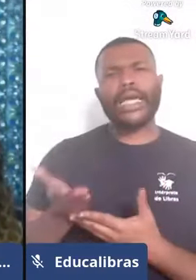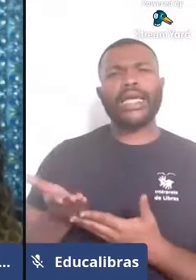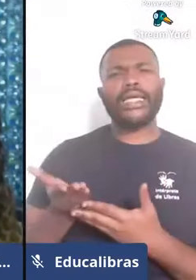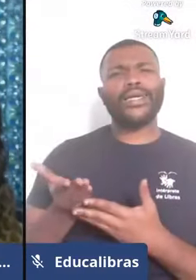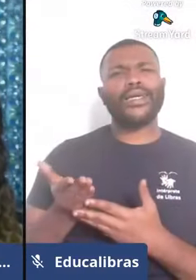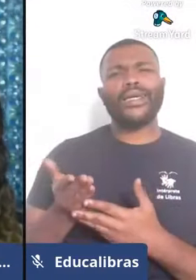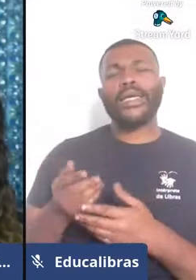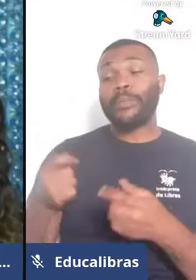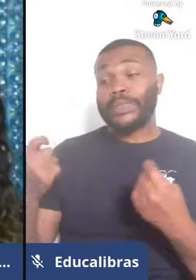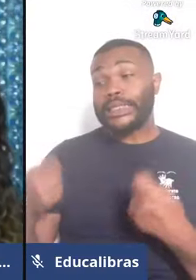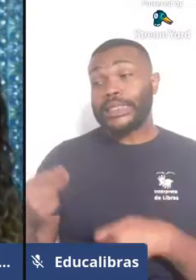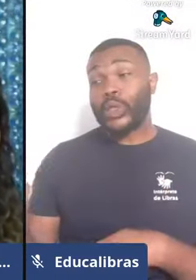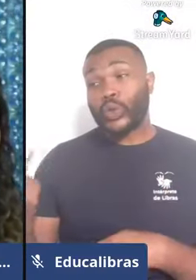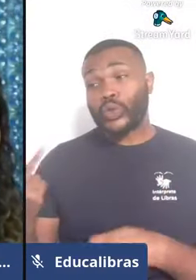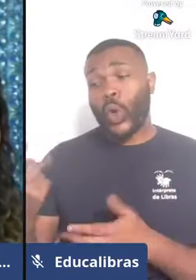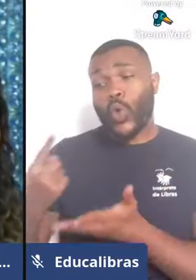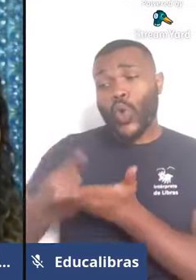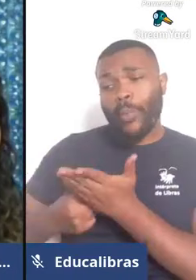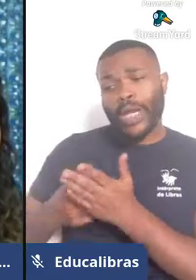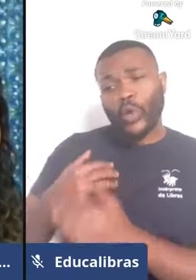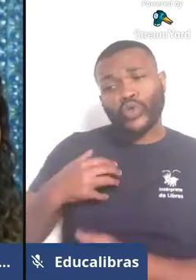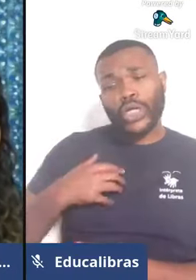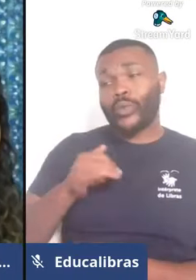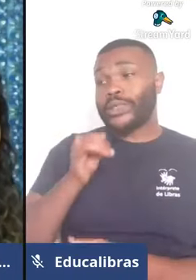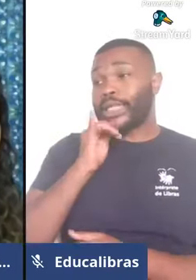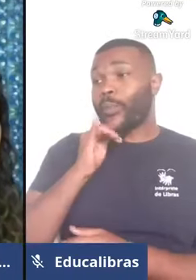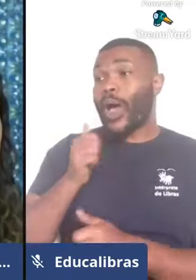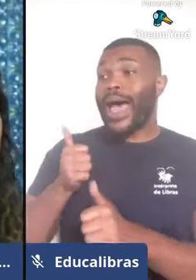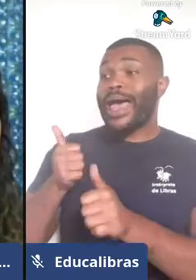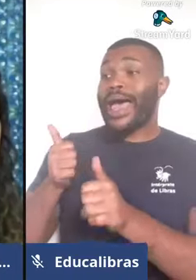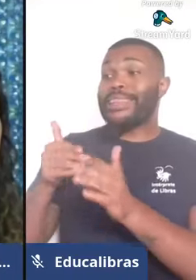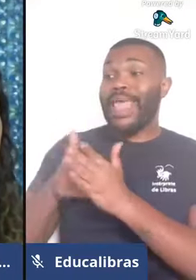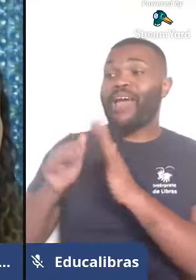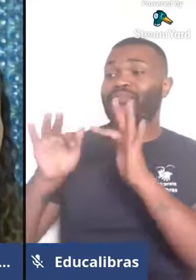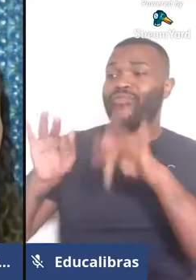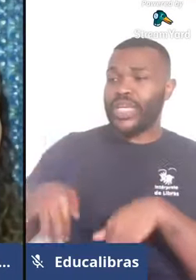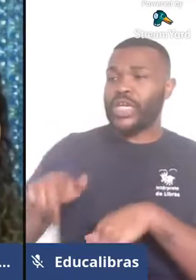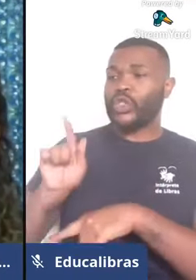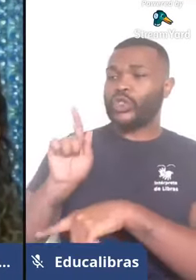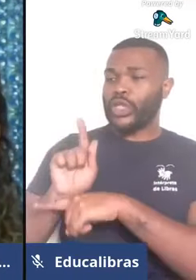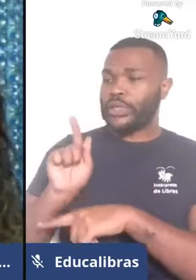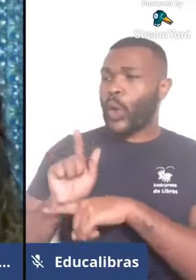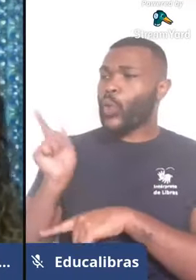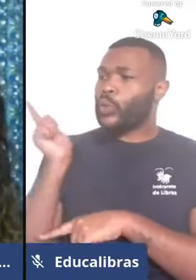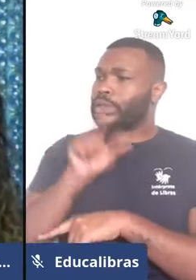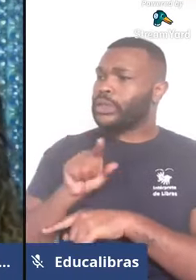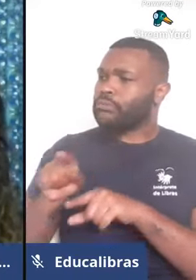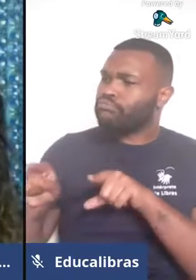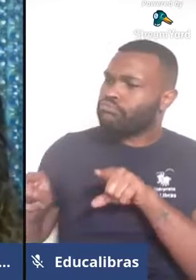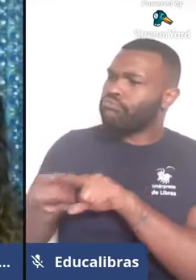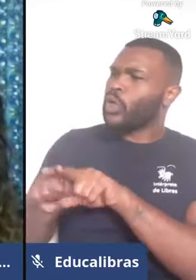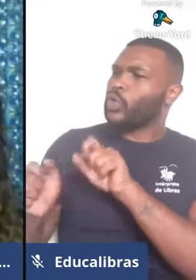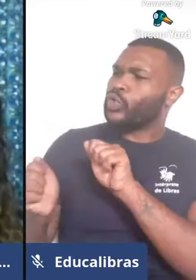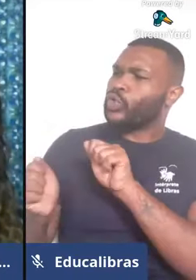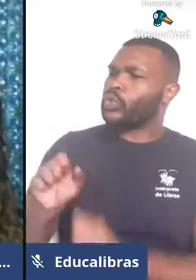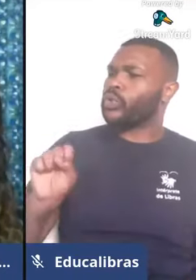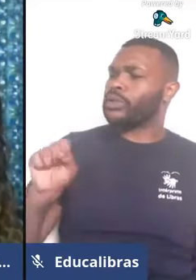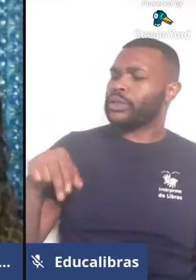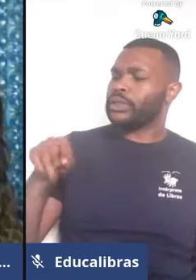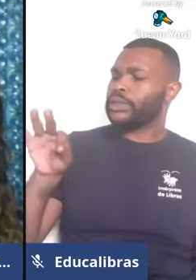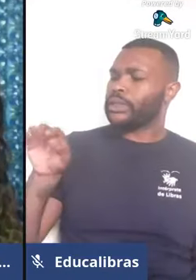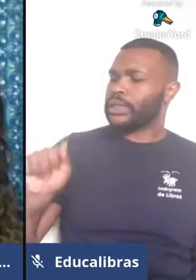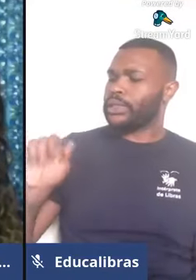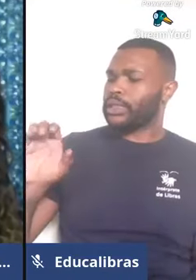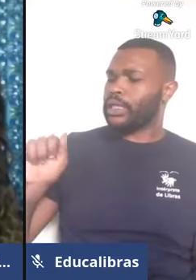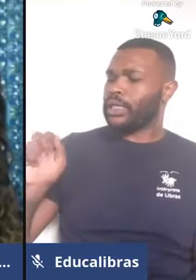caminho, mas eu gostaria muito de, até o final da nossa gestão, conseguir fazer alguma coisa com vocês da Santa Causa. De repente, esse